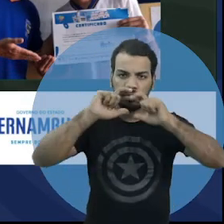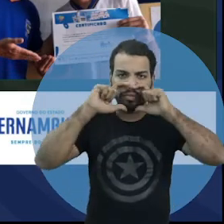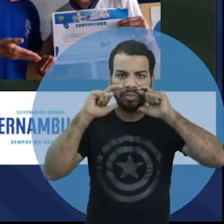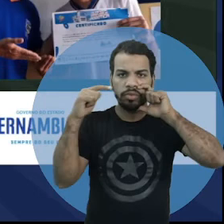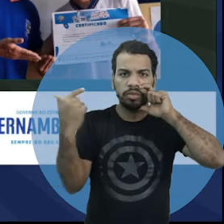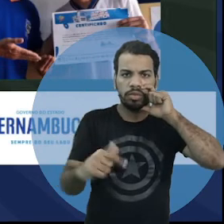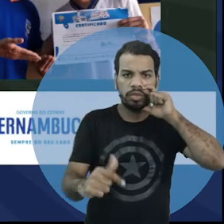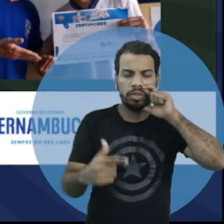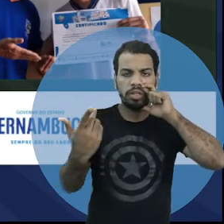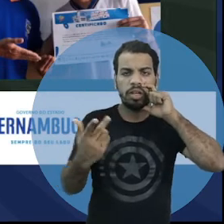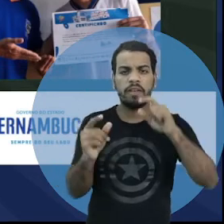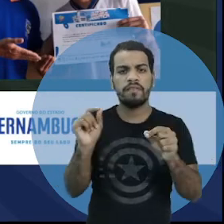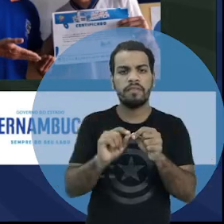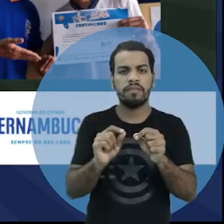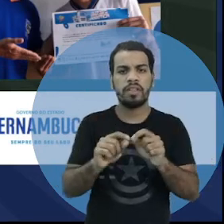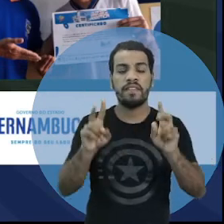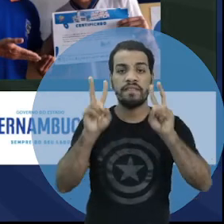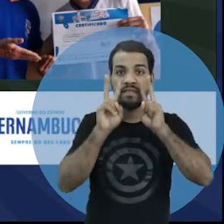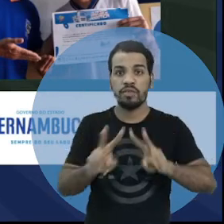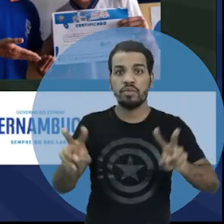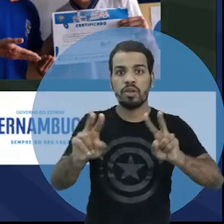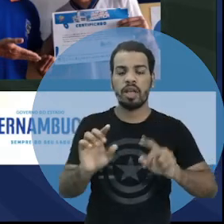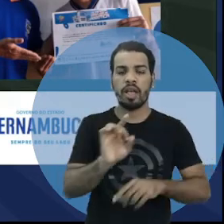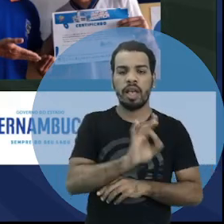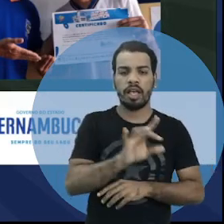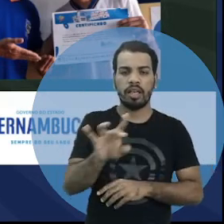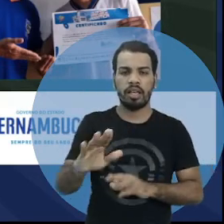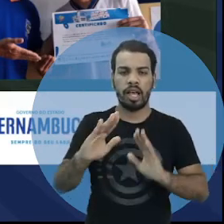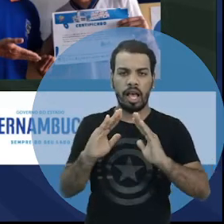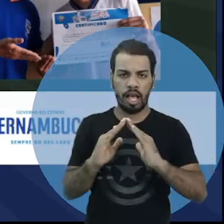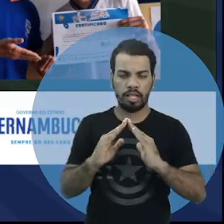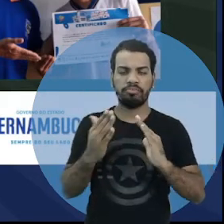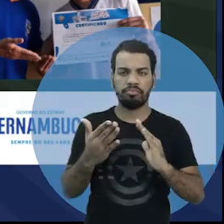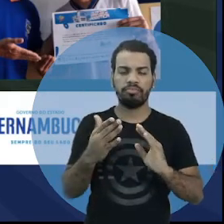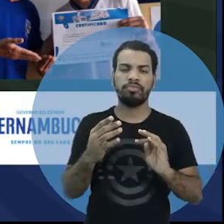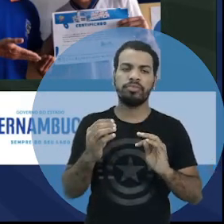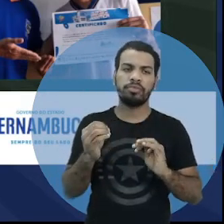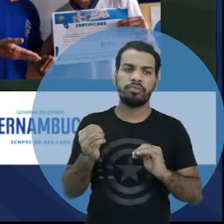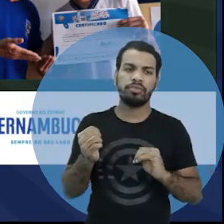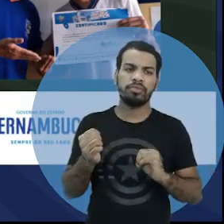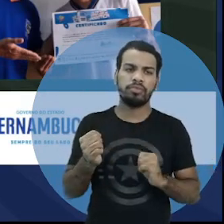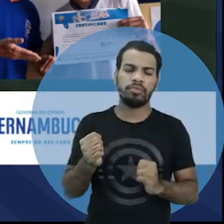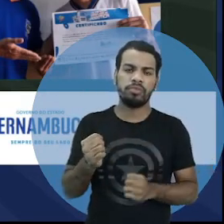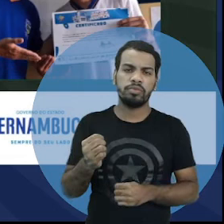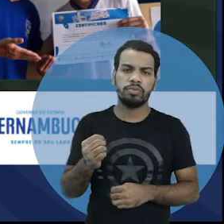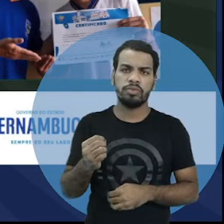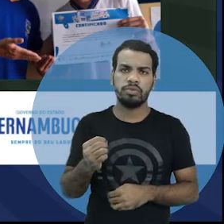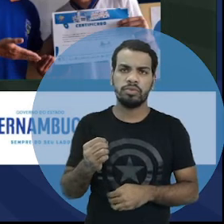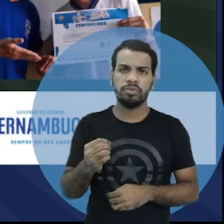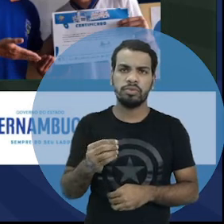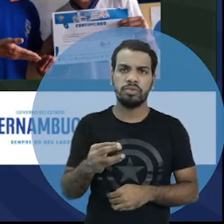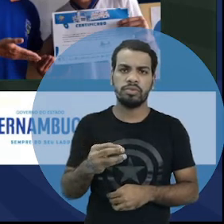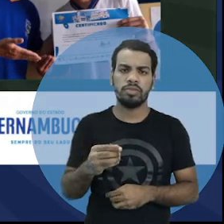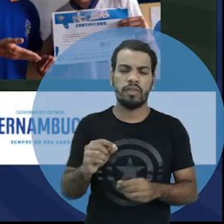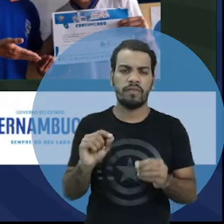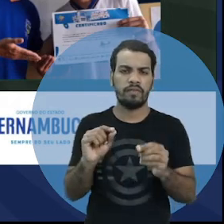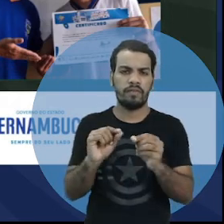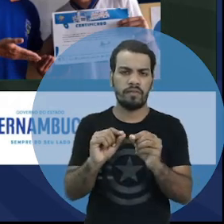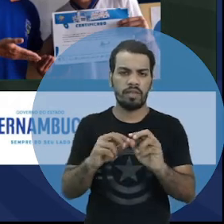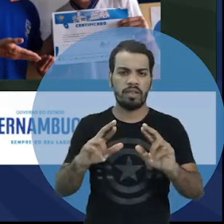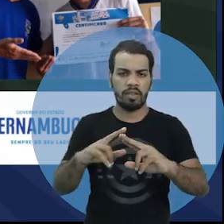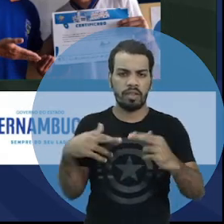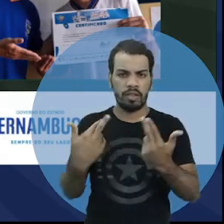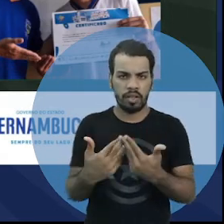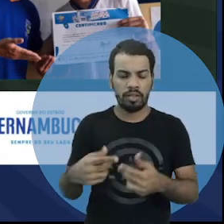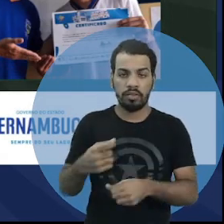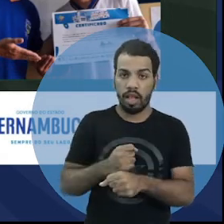porque a gente fez de forma virtual, né? Cada um na sua casa, a equipe ali fazendo a reunião. E esse